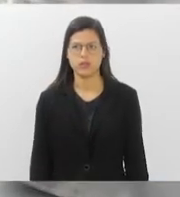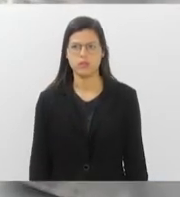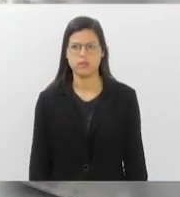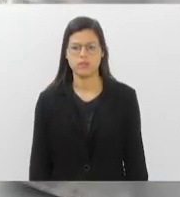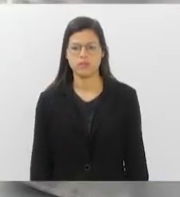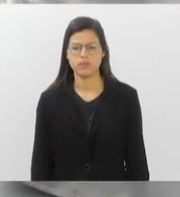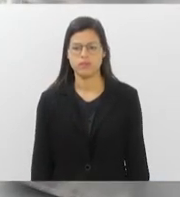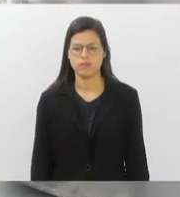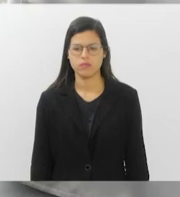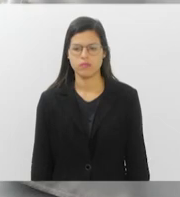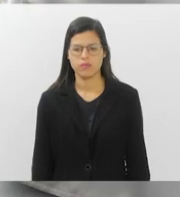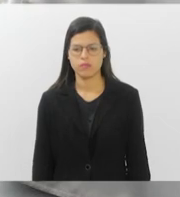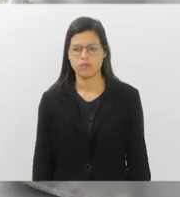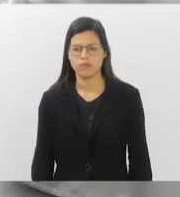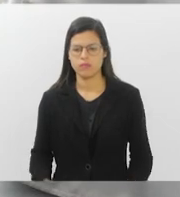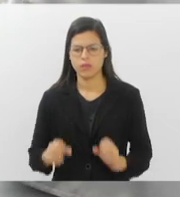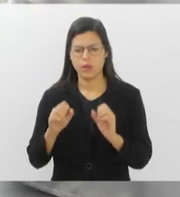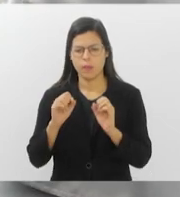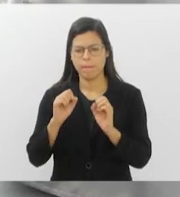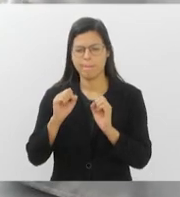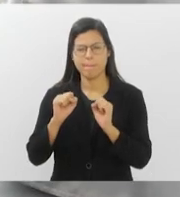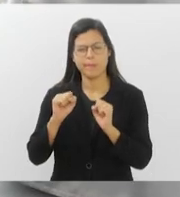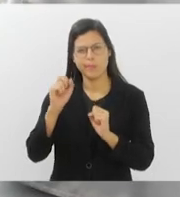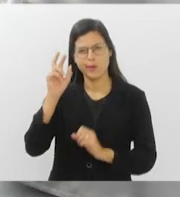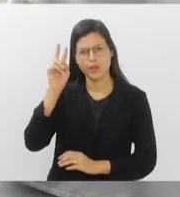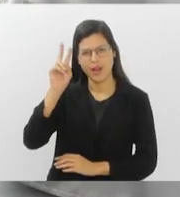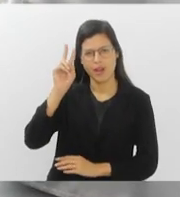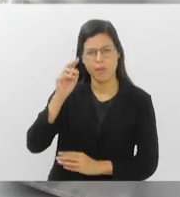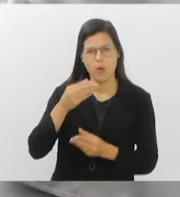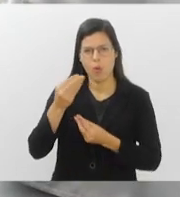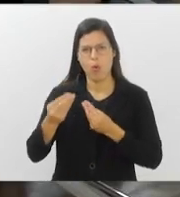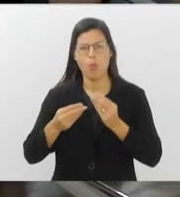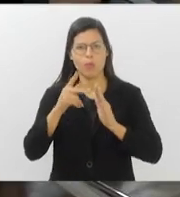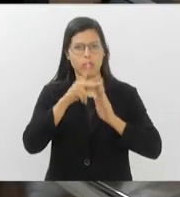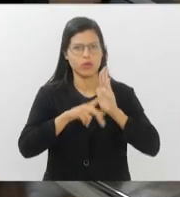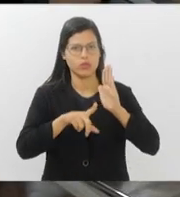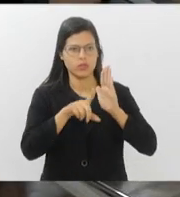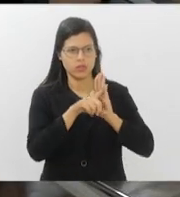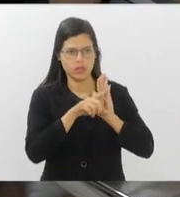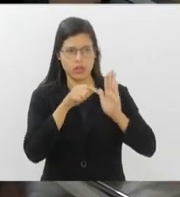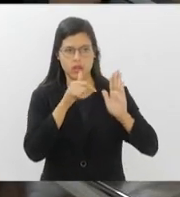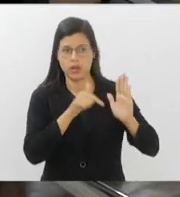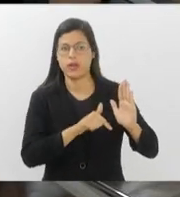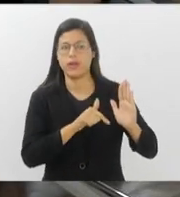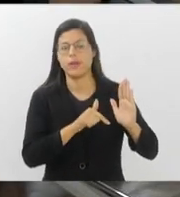1493/2023. Tá, a excelência pode rememorar o que, como é que está a tramitação o dele? O projeto de lei